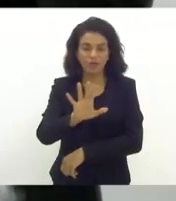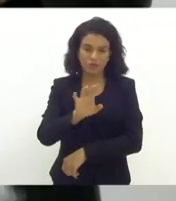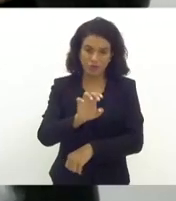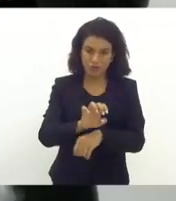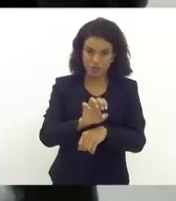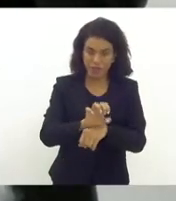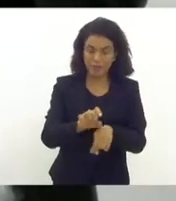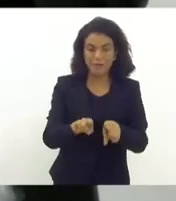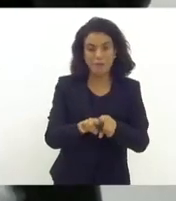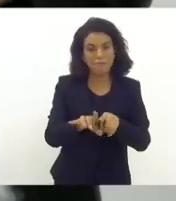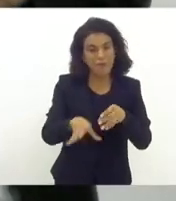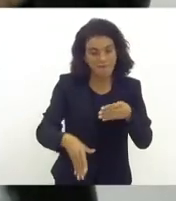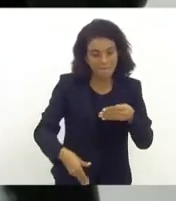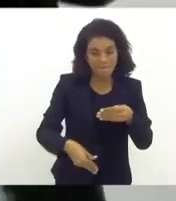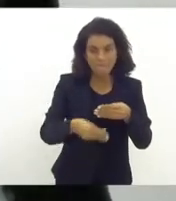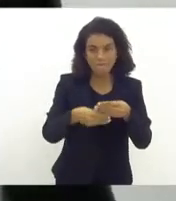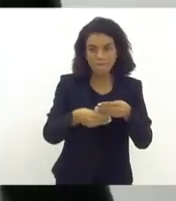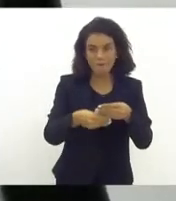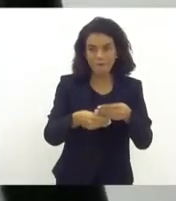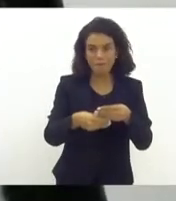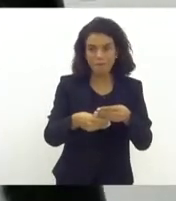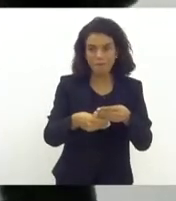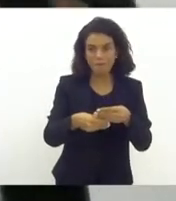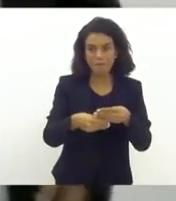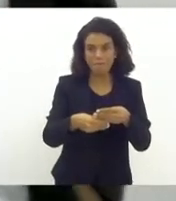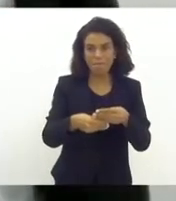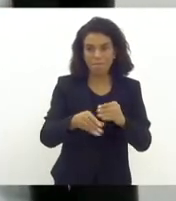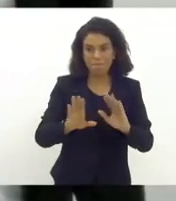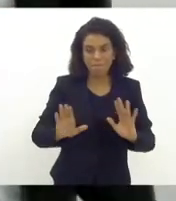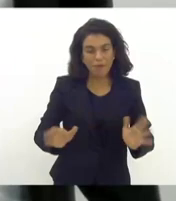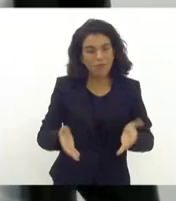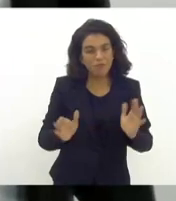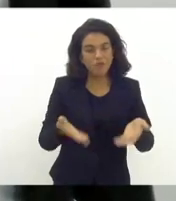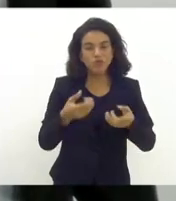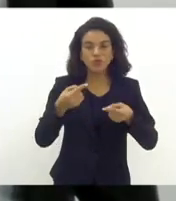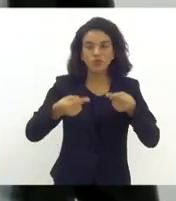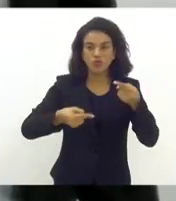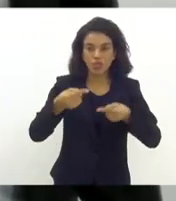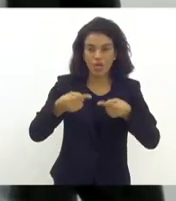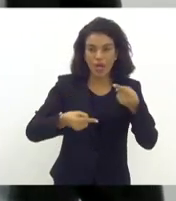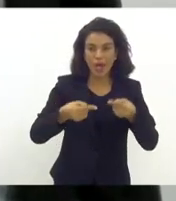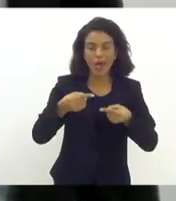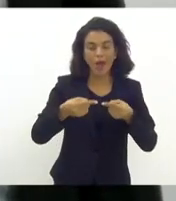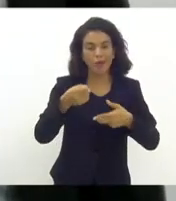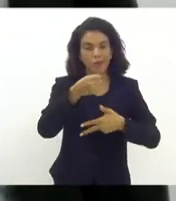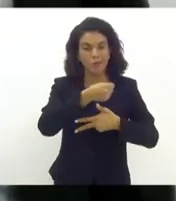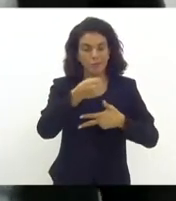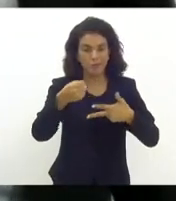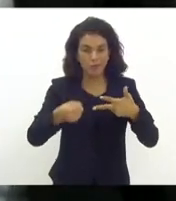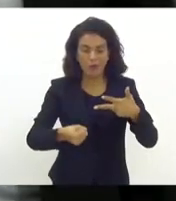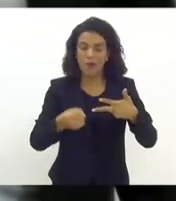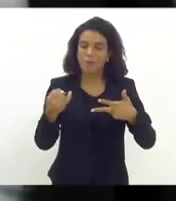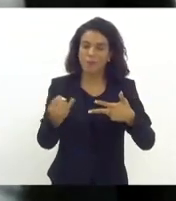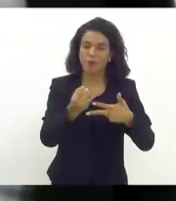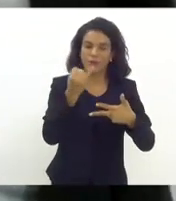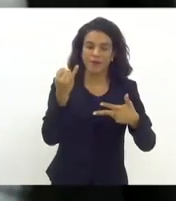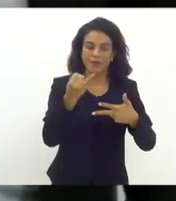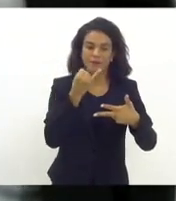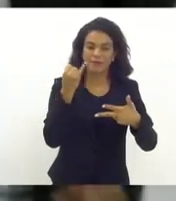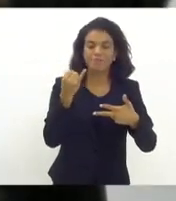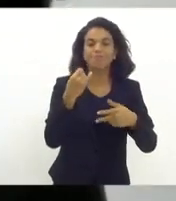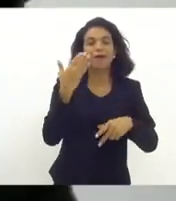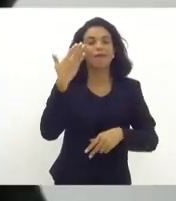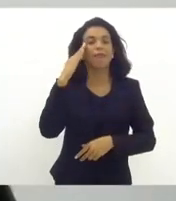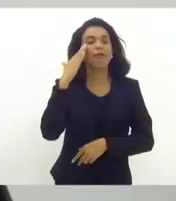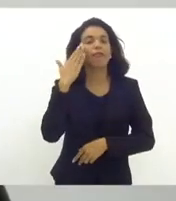formentar poder este álcool pode ter público é muito importante para blocos de rua para